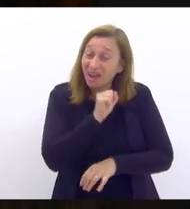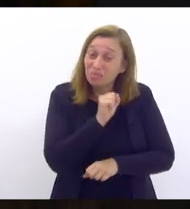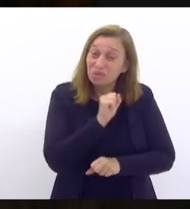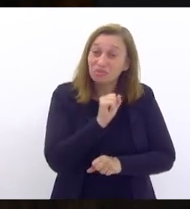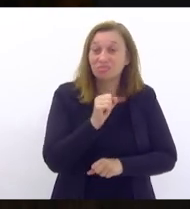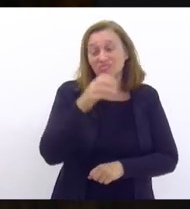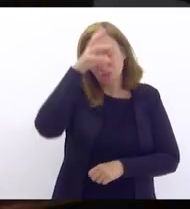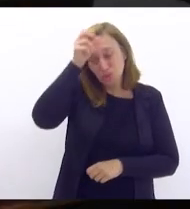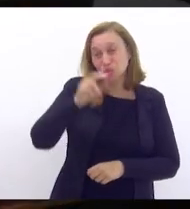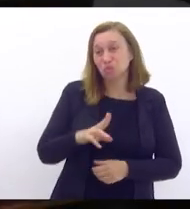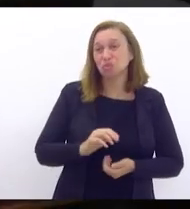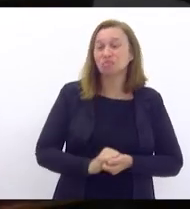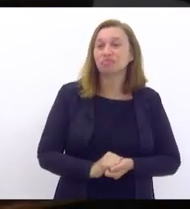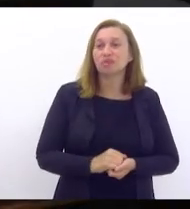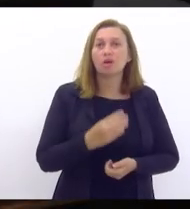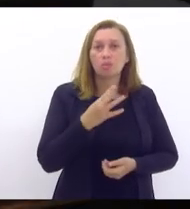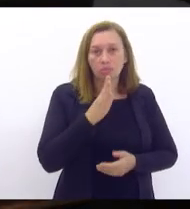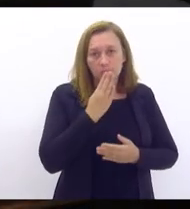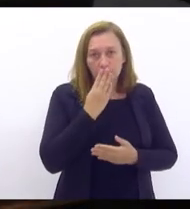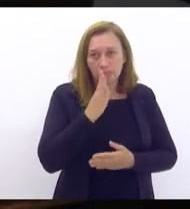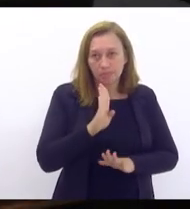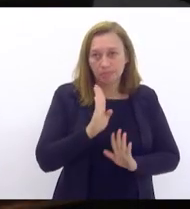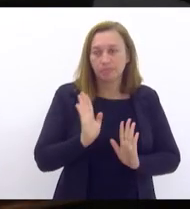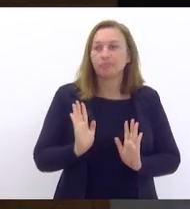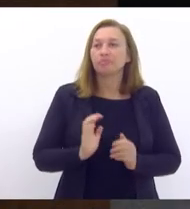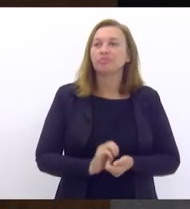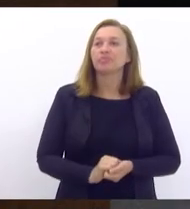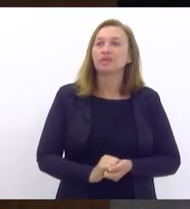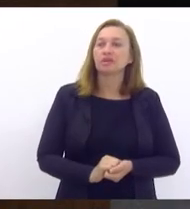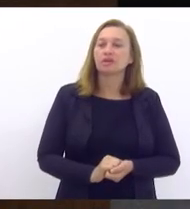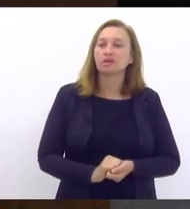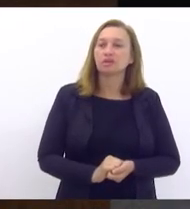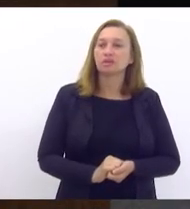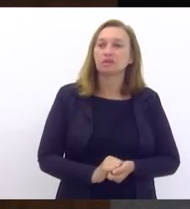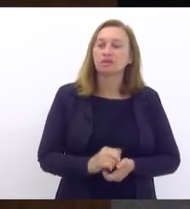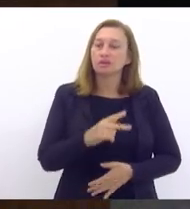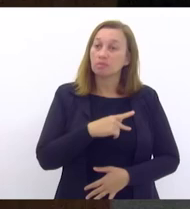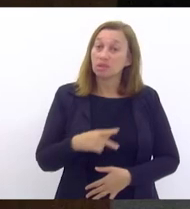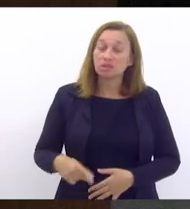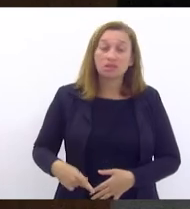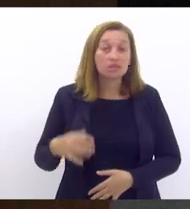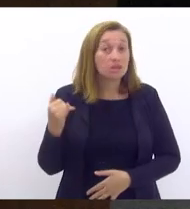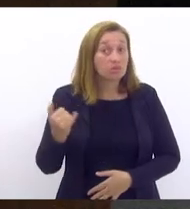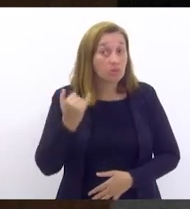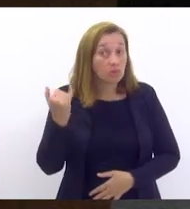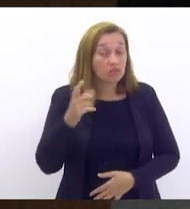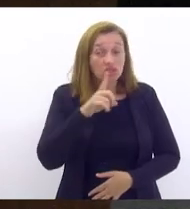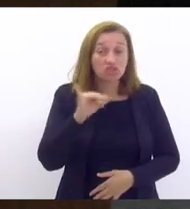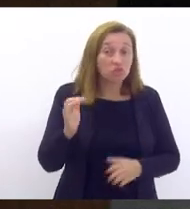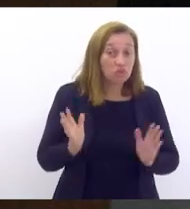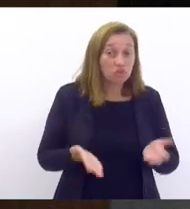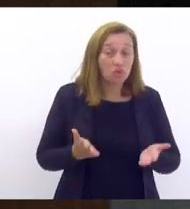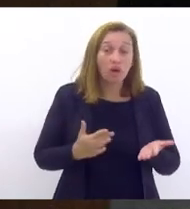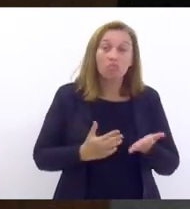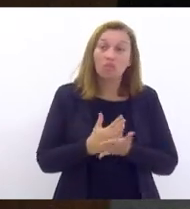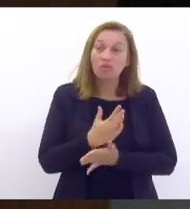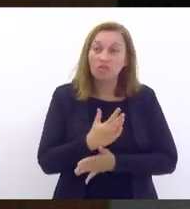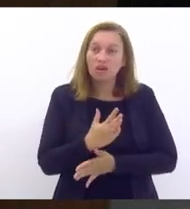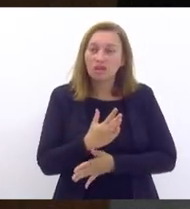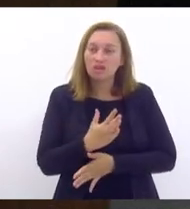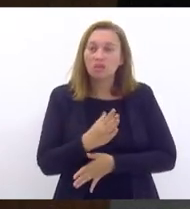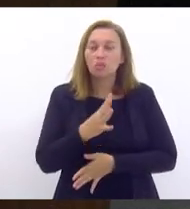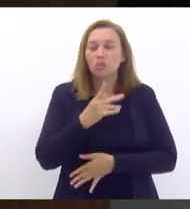tia Ju, muito rápido. Prometo mesmo. Senhora presidenta, muito importante no dia de hoje a gente aprovar